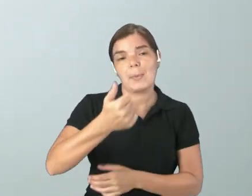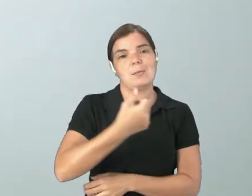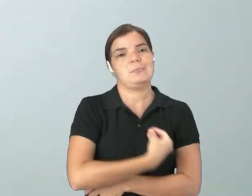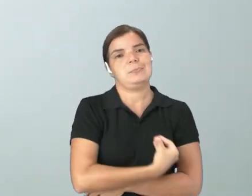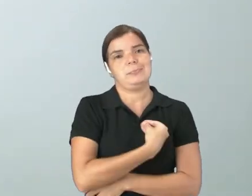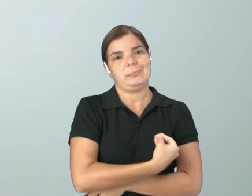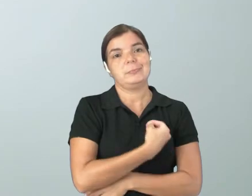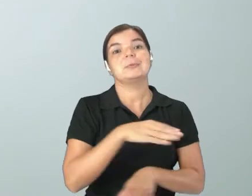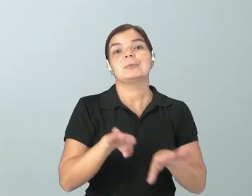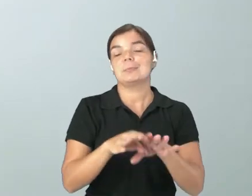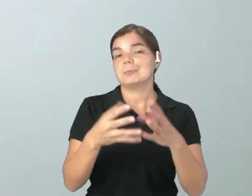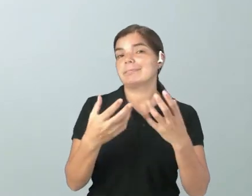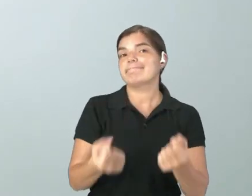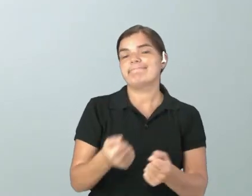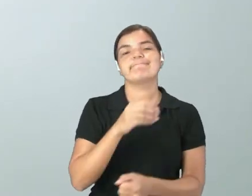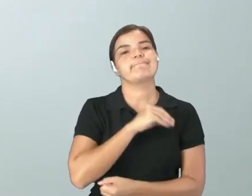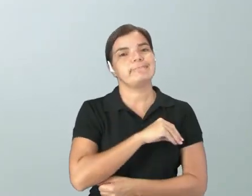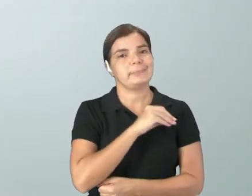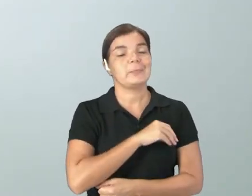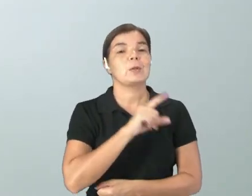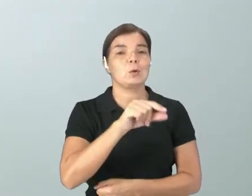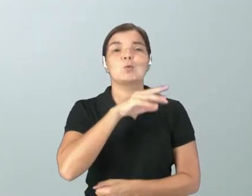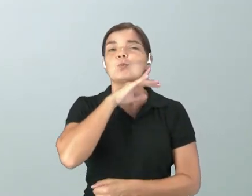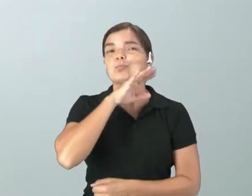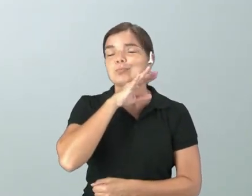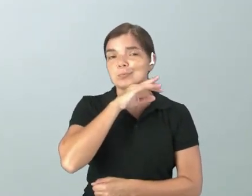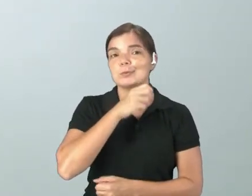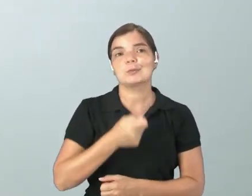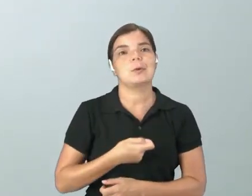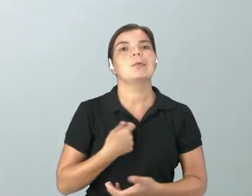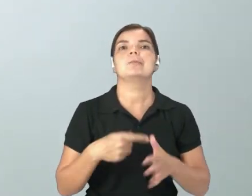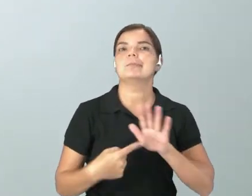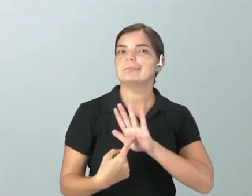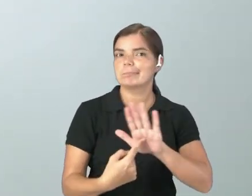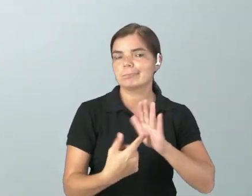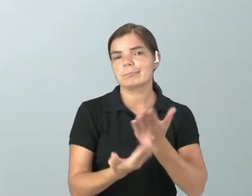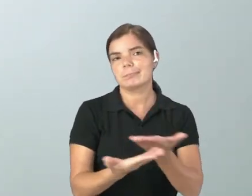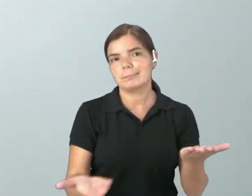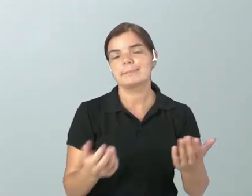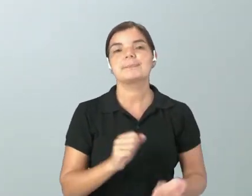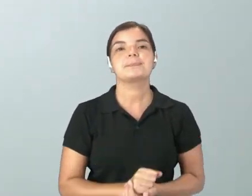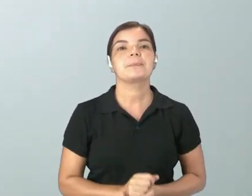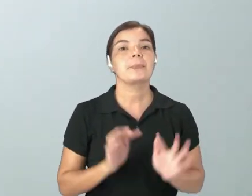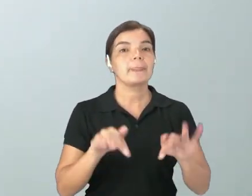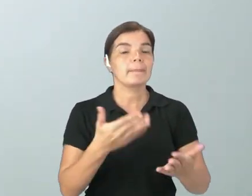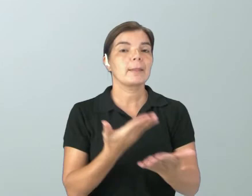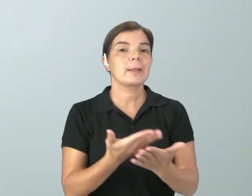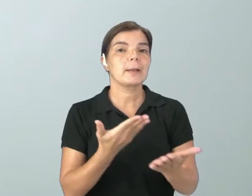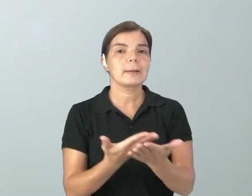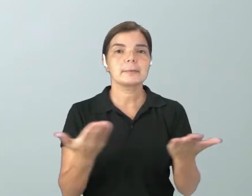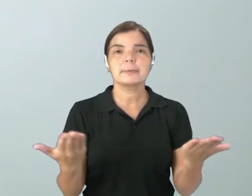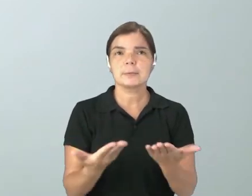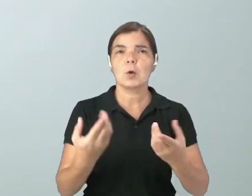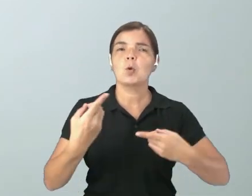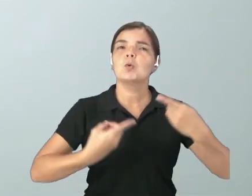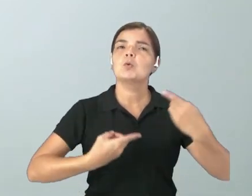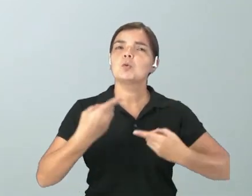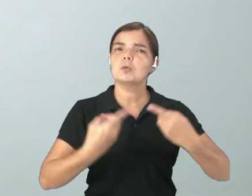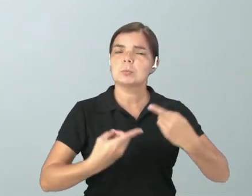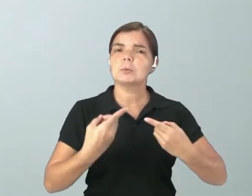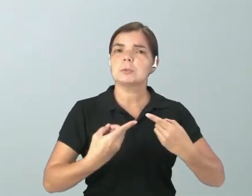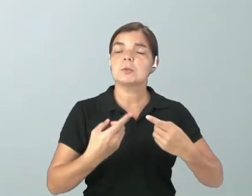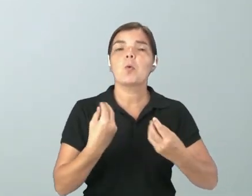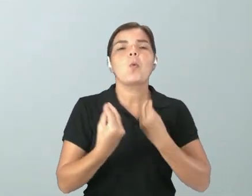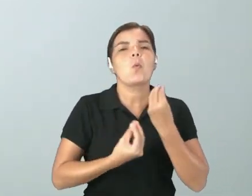tempo aceitando aquelas condições ruins que são impostas para você, tá? E aí a gente encerra a aula de hoje com essa pequena discussão sobre esse modo